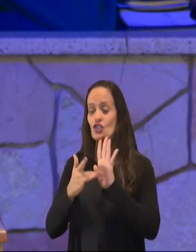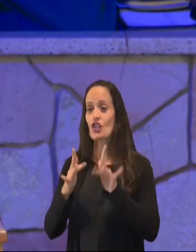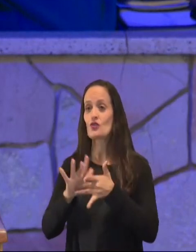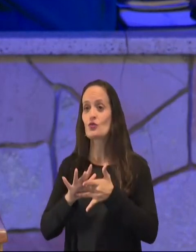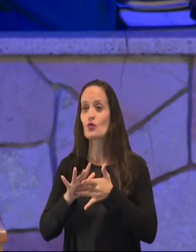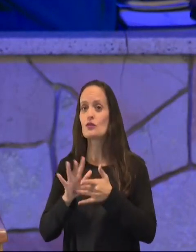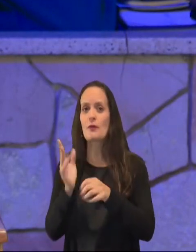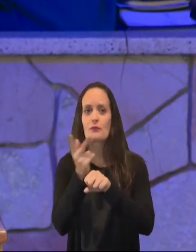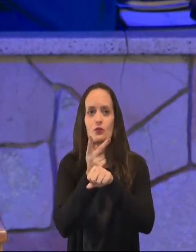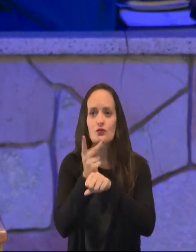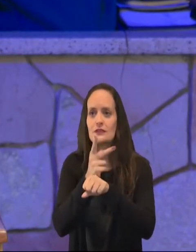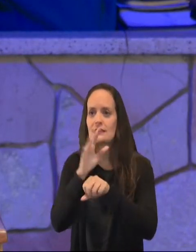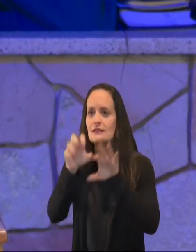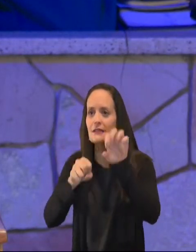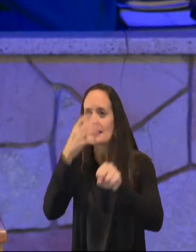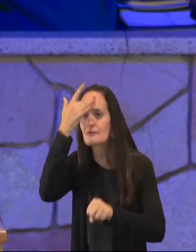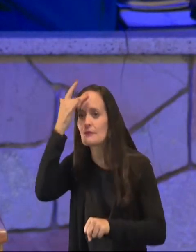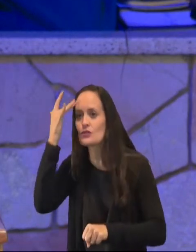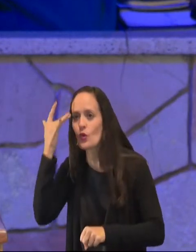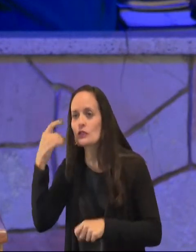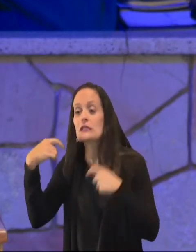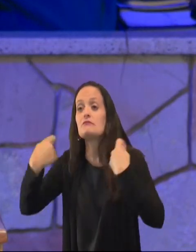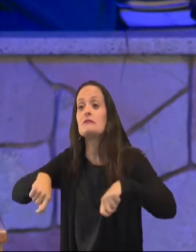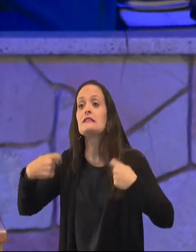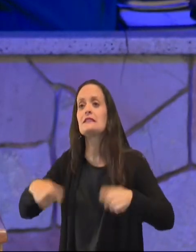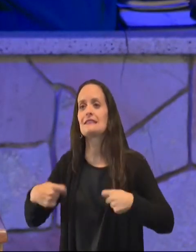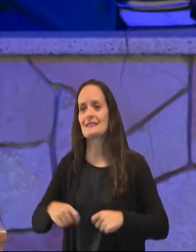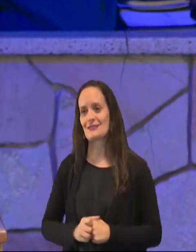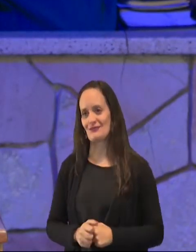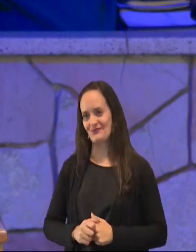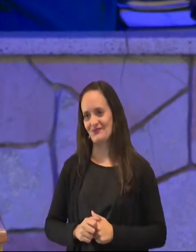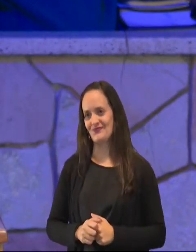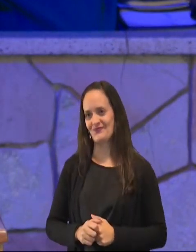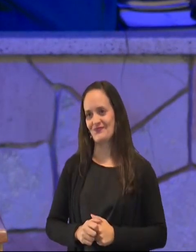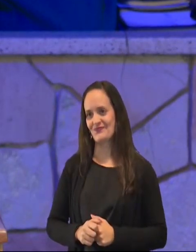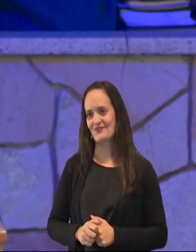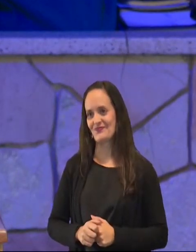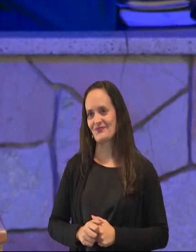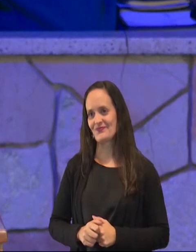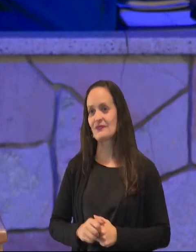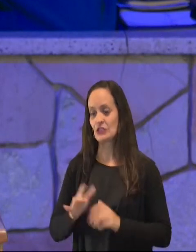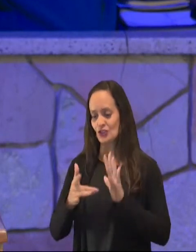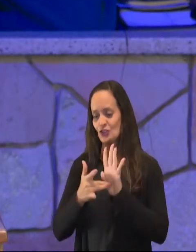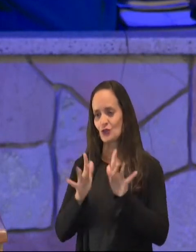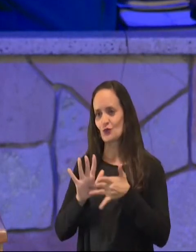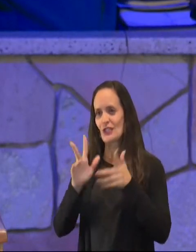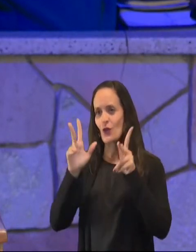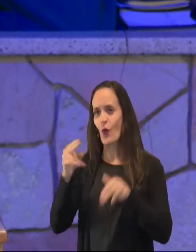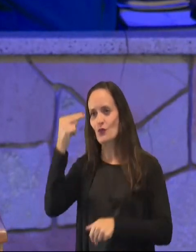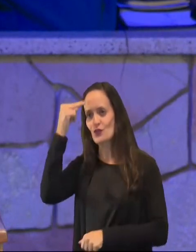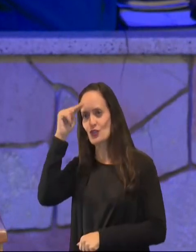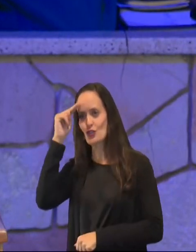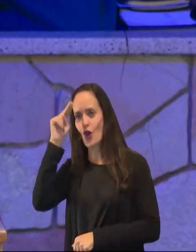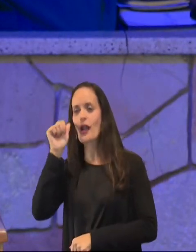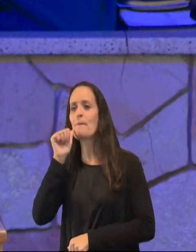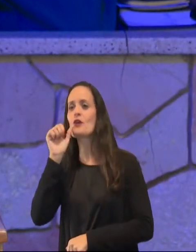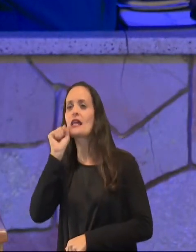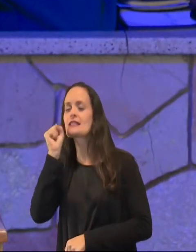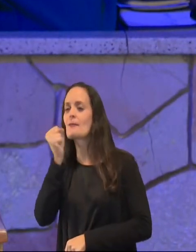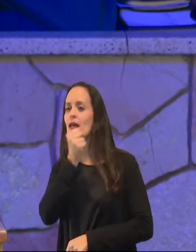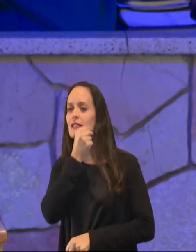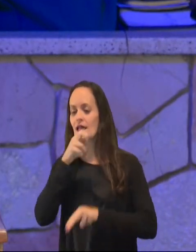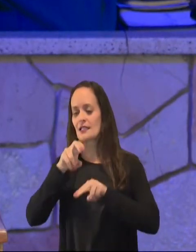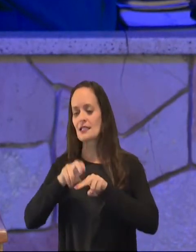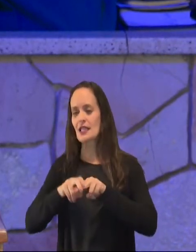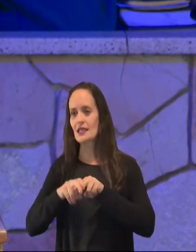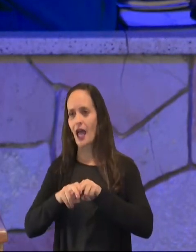precisam. Ele é o próprio Cristo sentado à beira de um poço, falando da água da